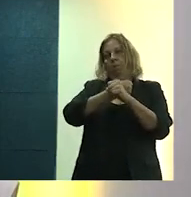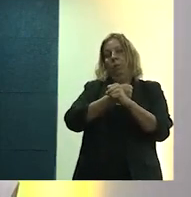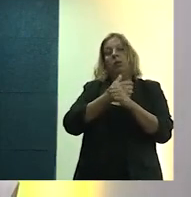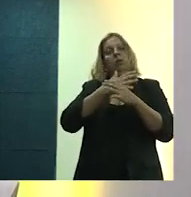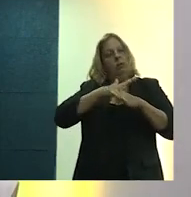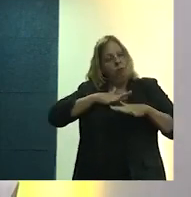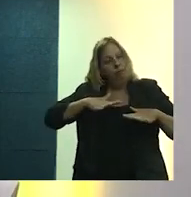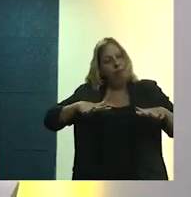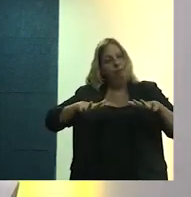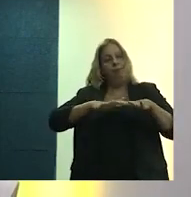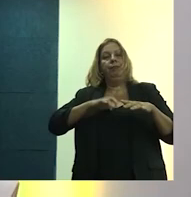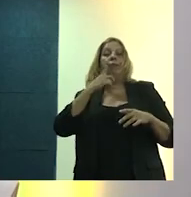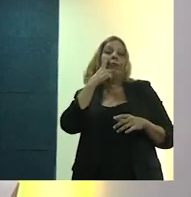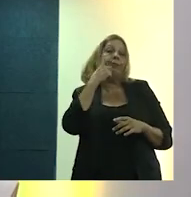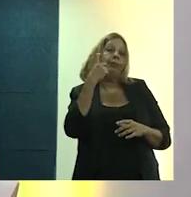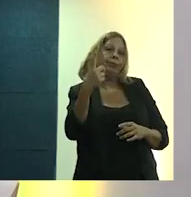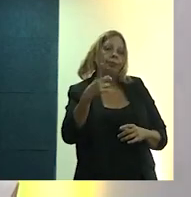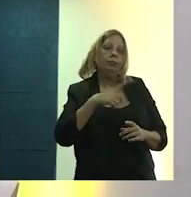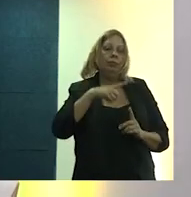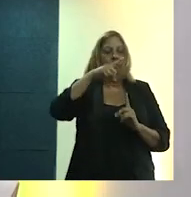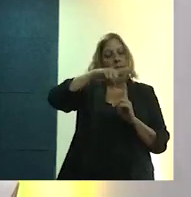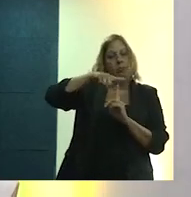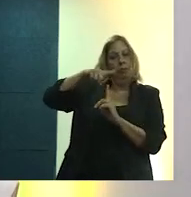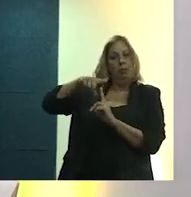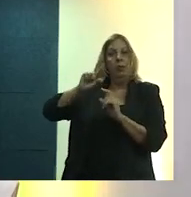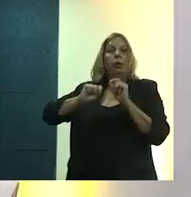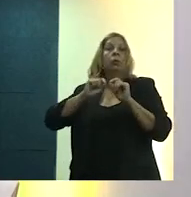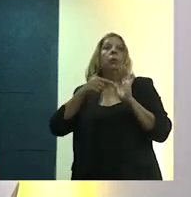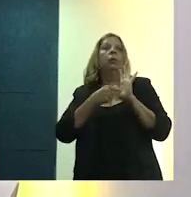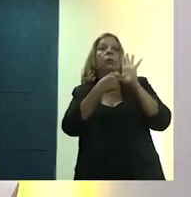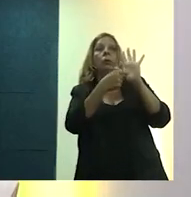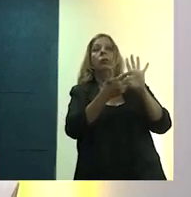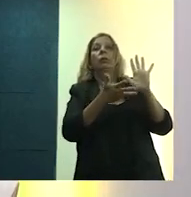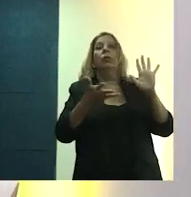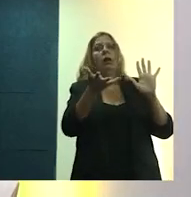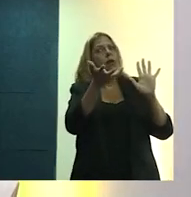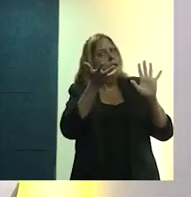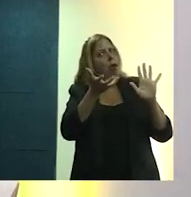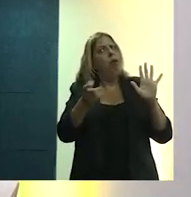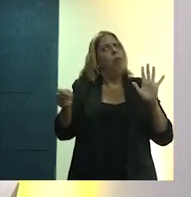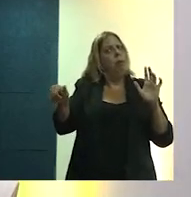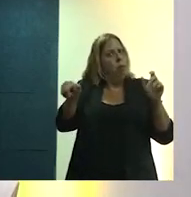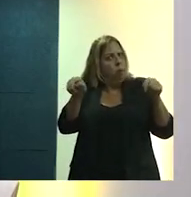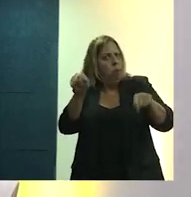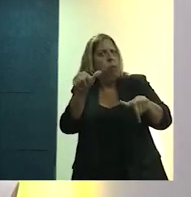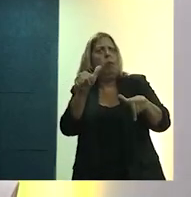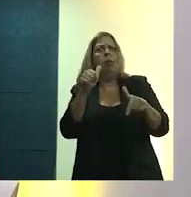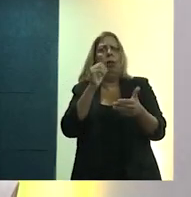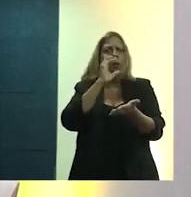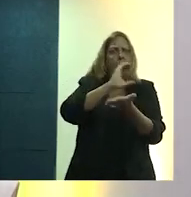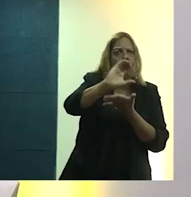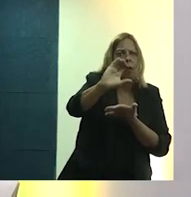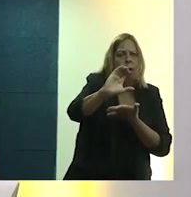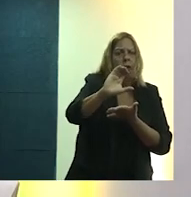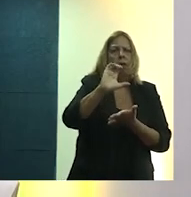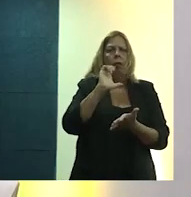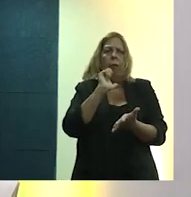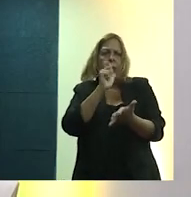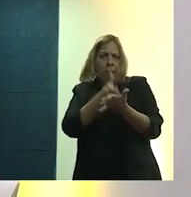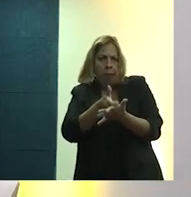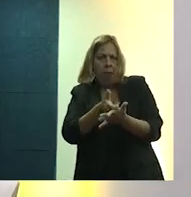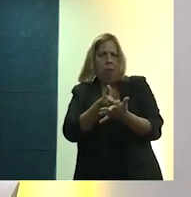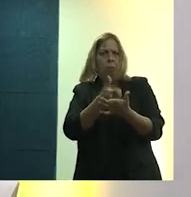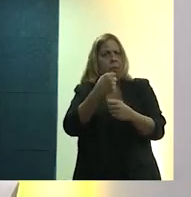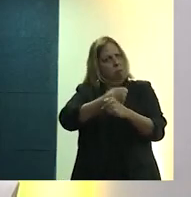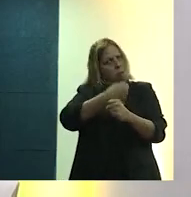todo o interesse na verdade Estamos fazendo essa tipologia aqui justamente porque a gente quer financiar obras precisa financiar obras e obras